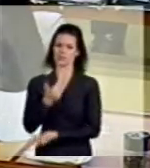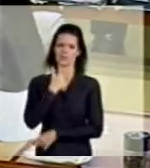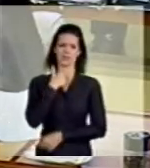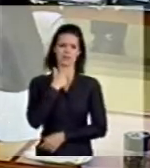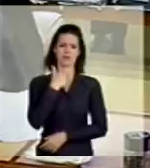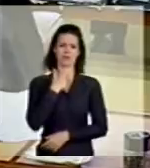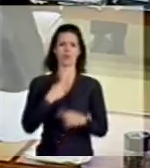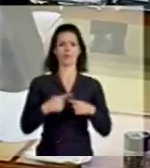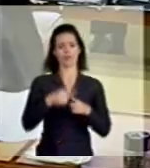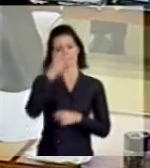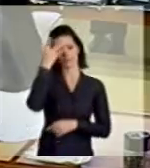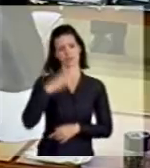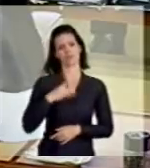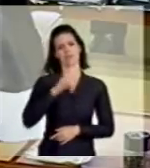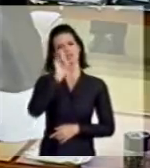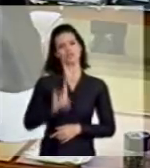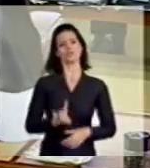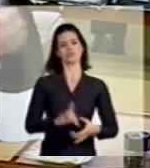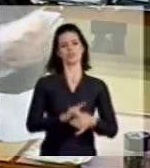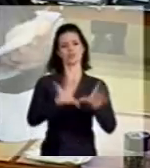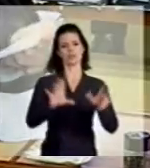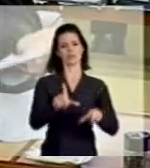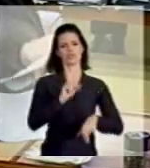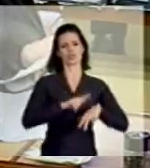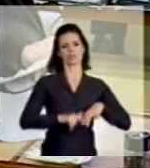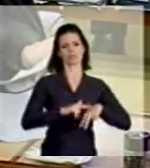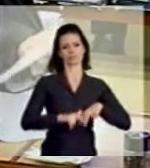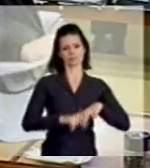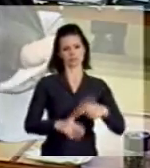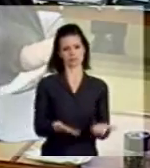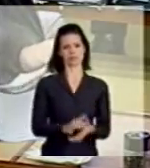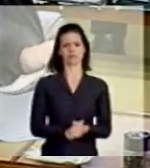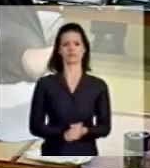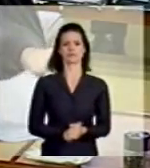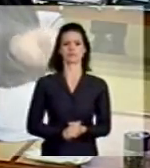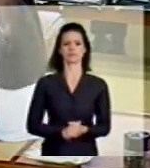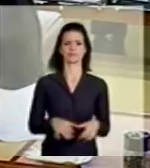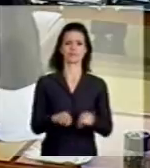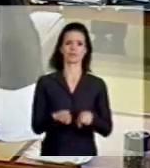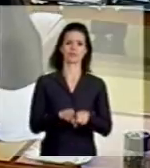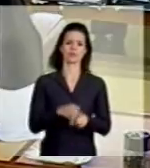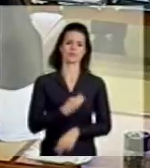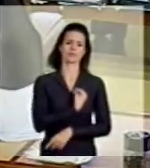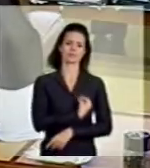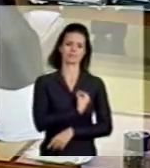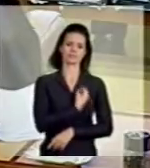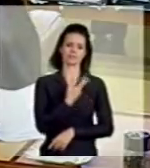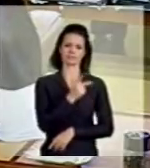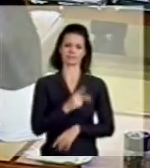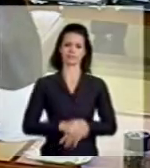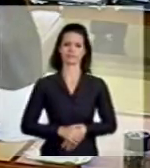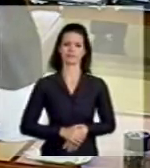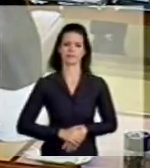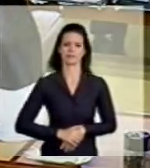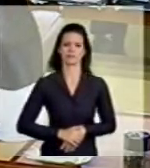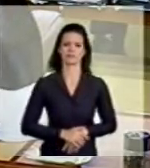do direito à liberdade de orientação sexual como liberdade existencial do indivíduo. Em outros termos,